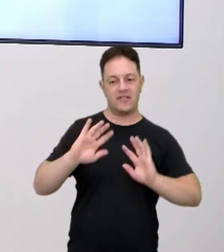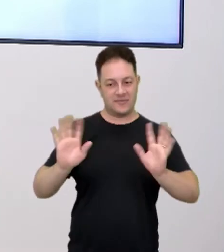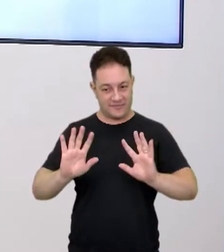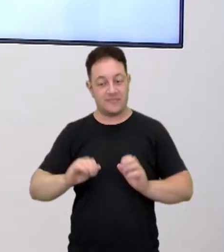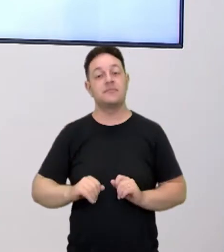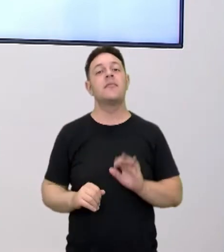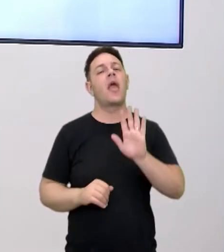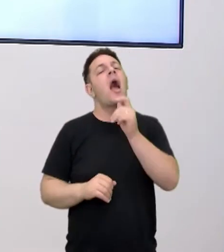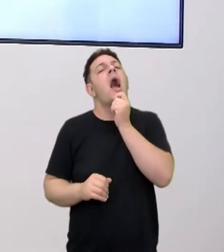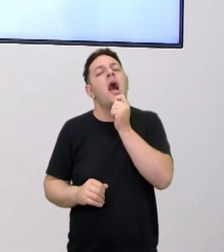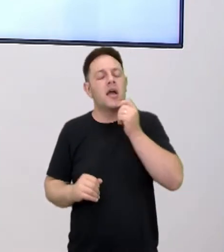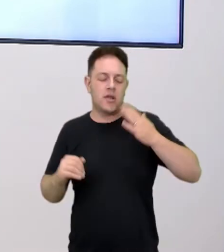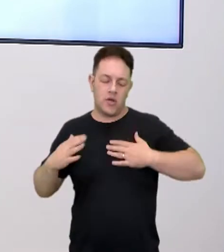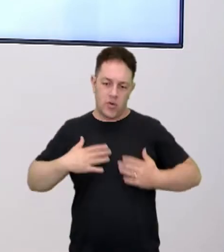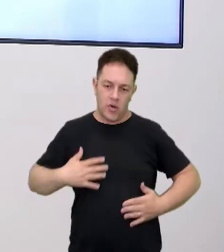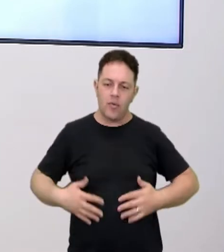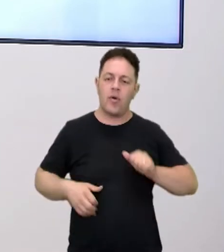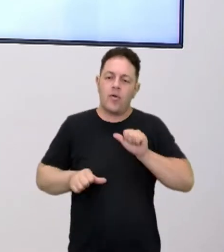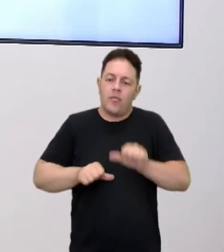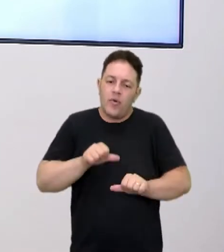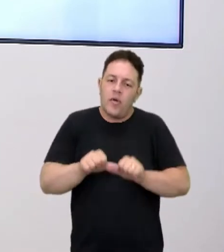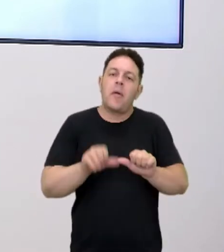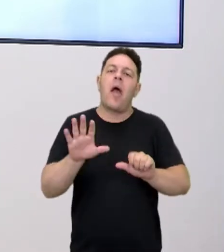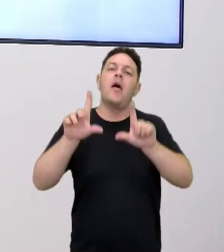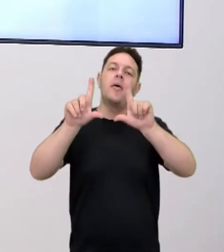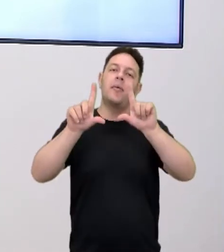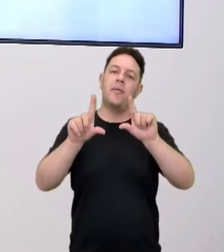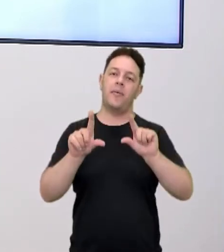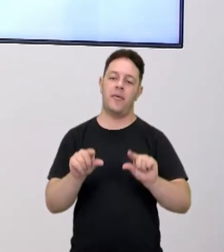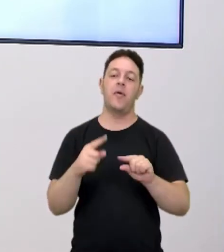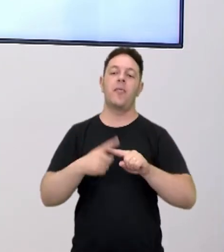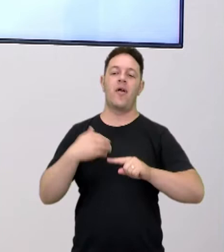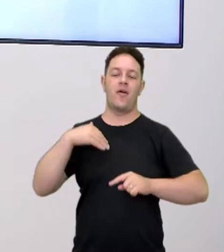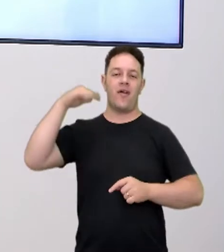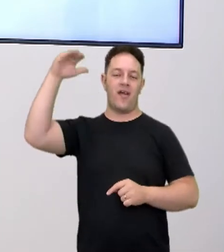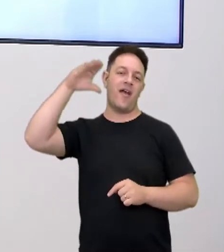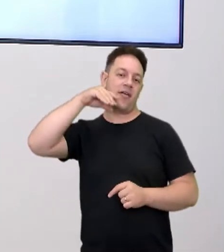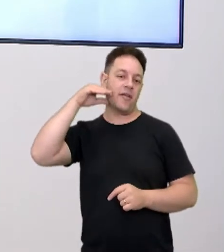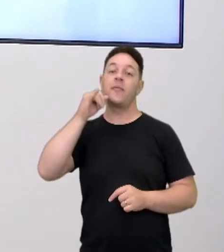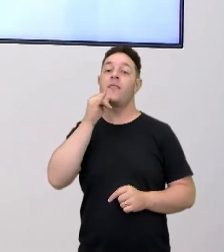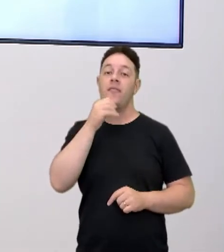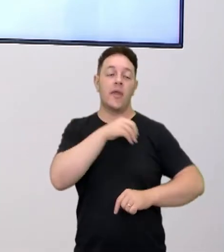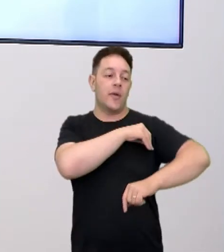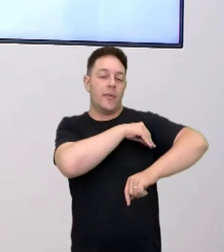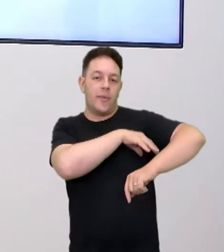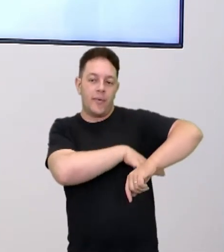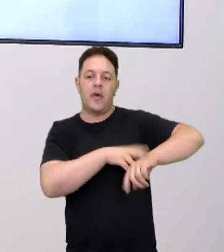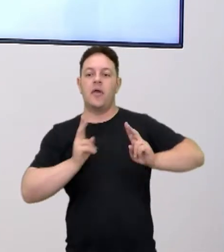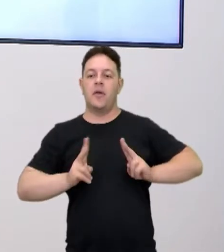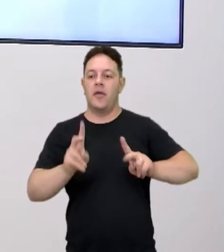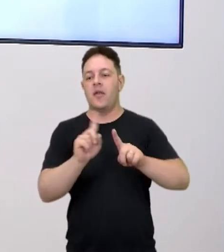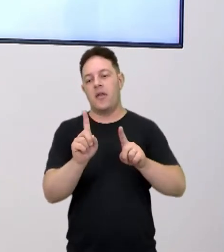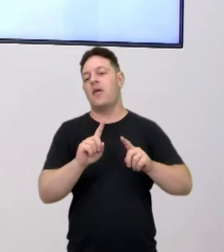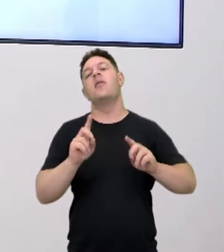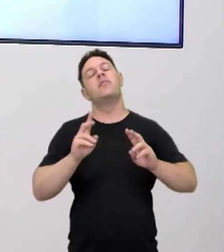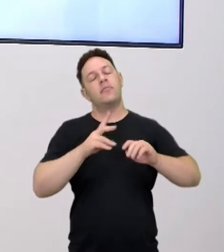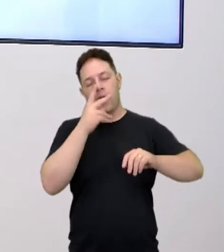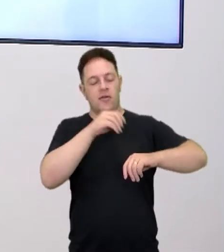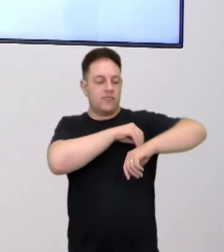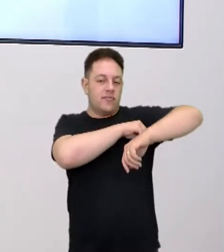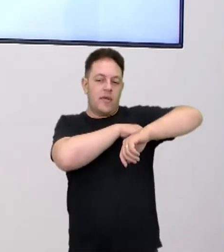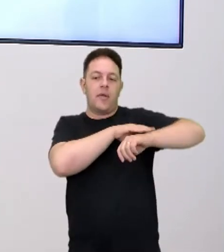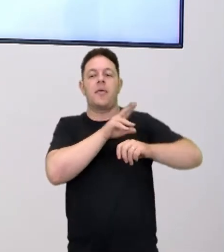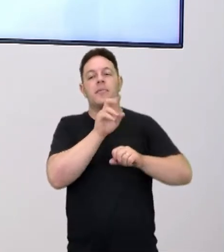algumas mudanças, assim, mas elas são muito menores. Então, essa questão de crescimento de pelo se estabiliza, né? Por exemplo,